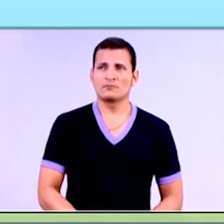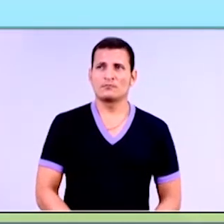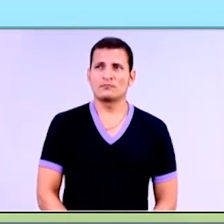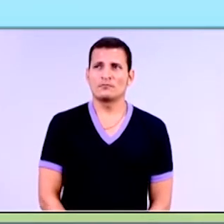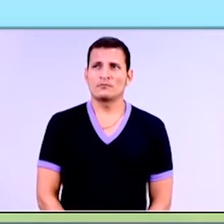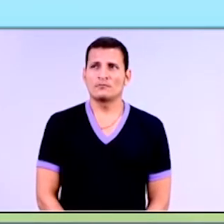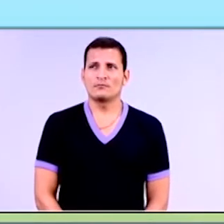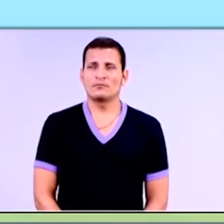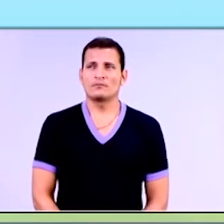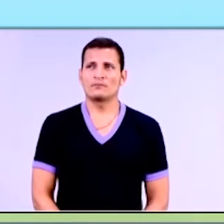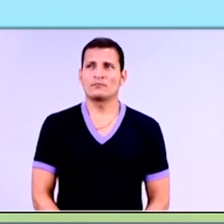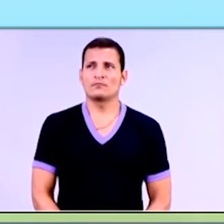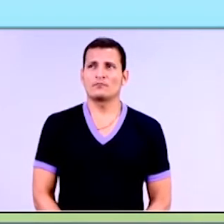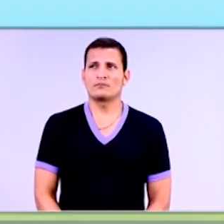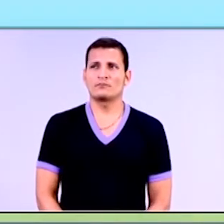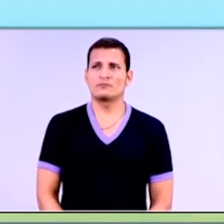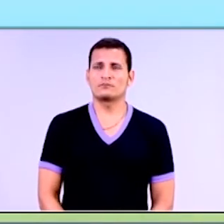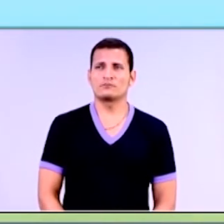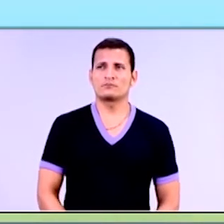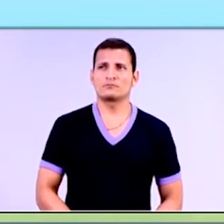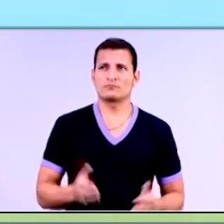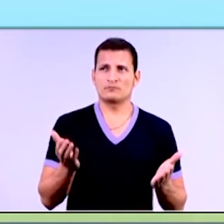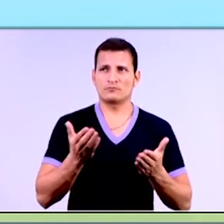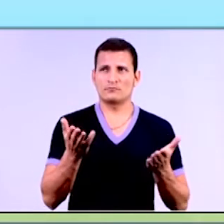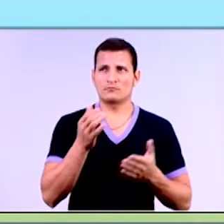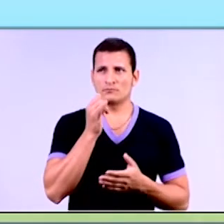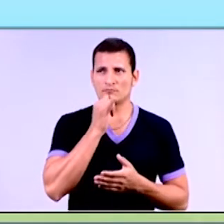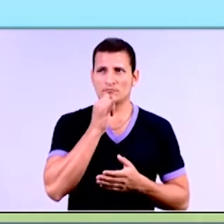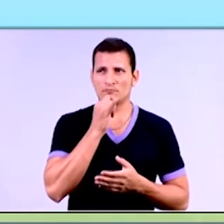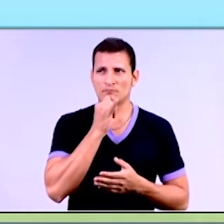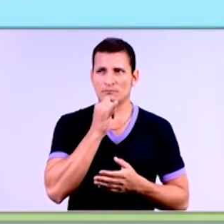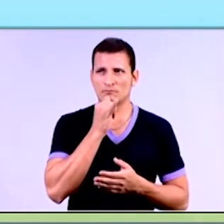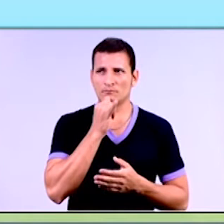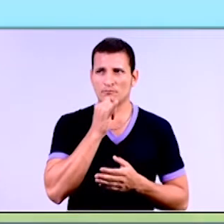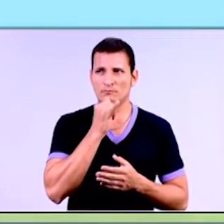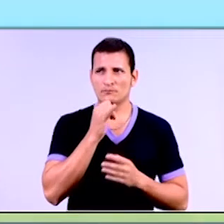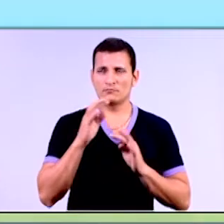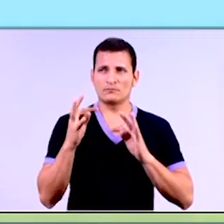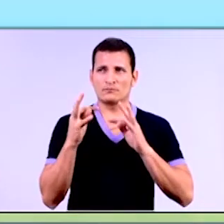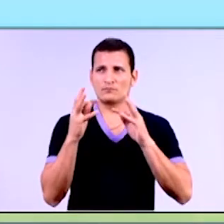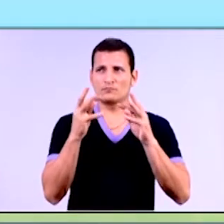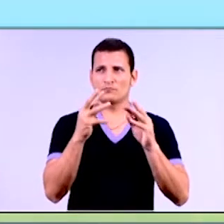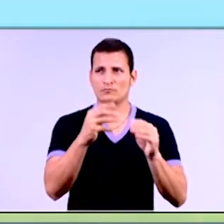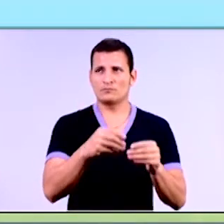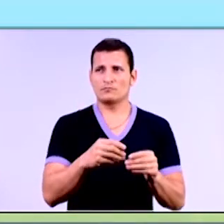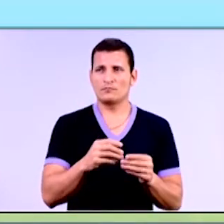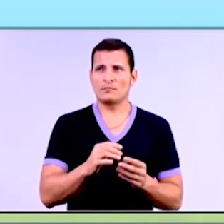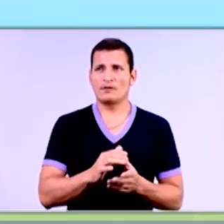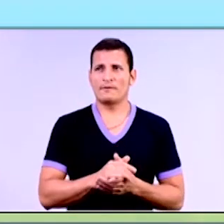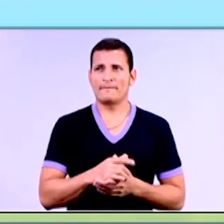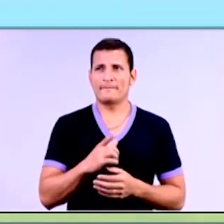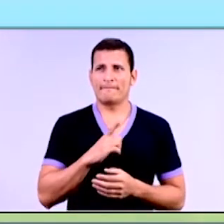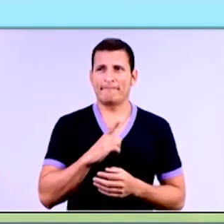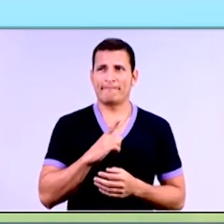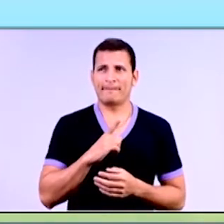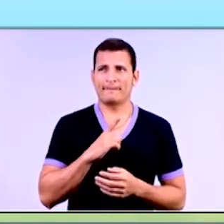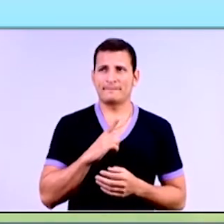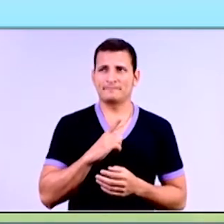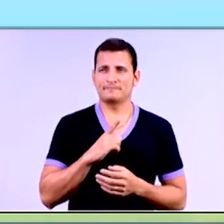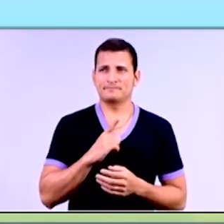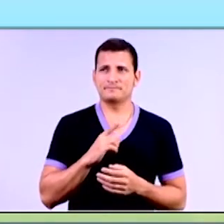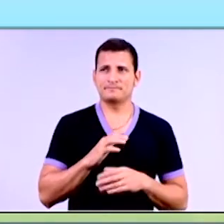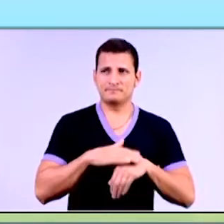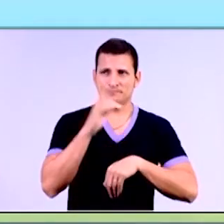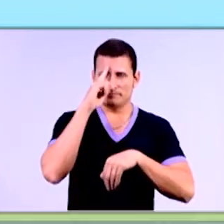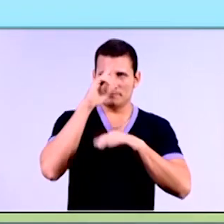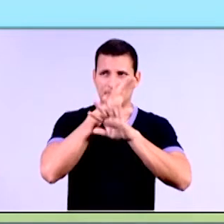os exemplos e todas as formas aí, nós temos, fica bem mais